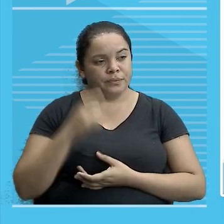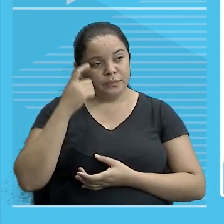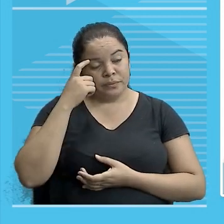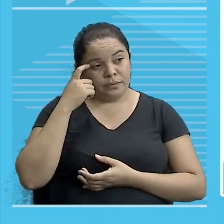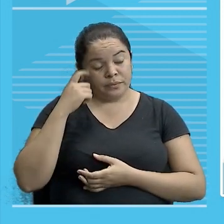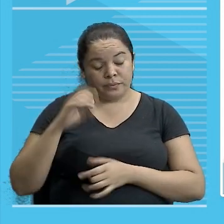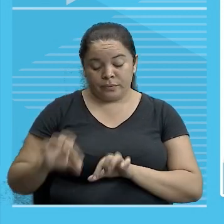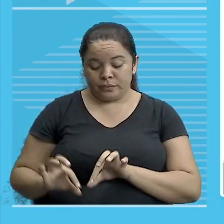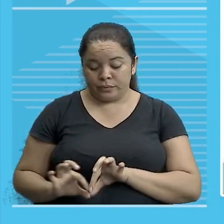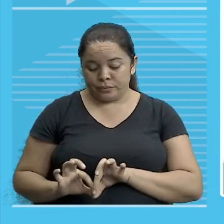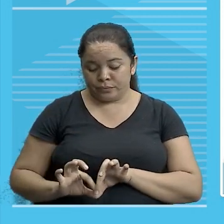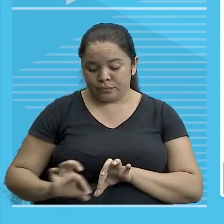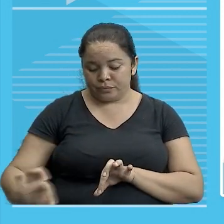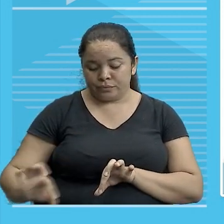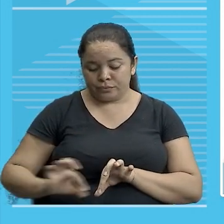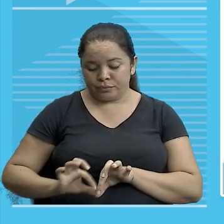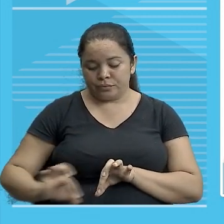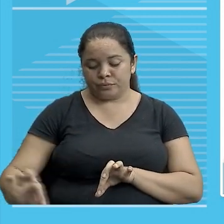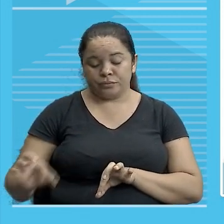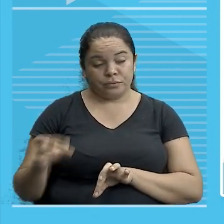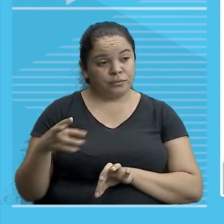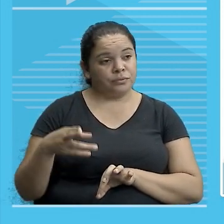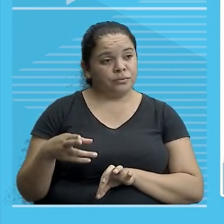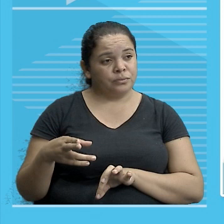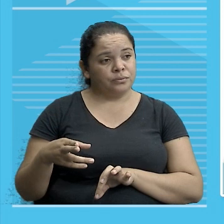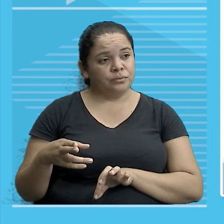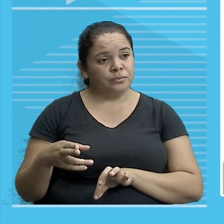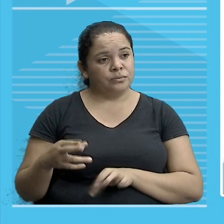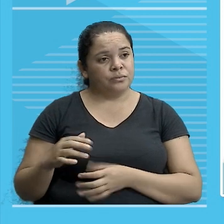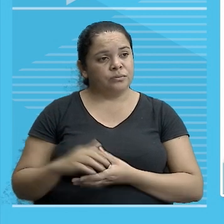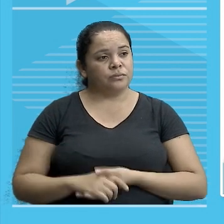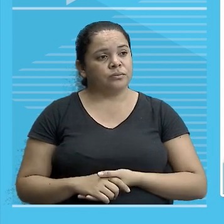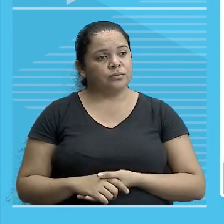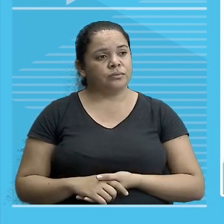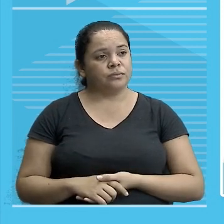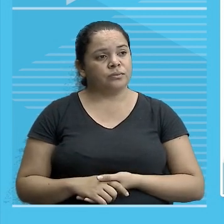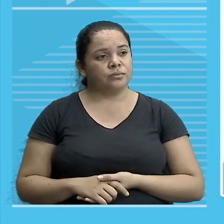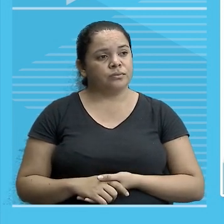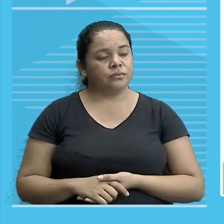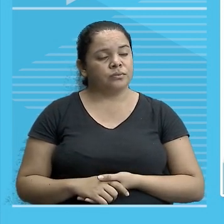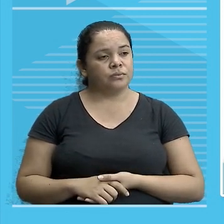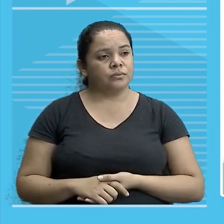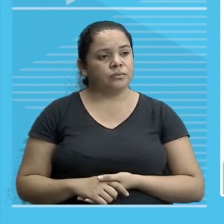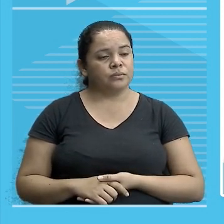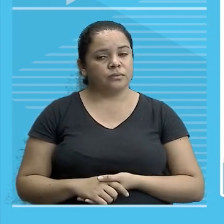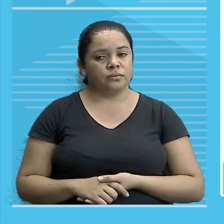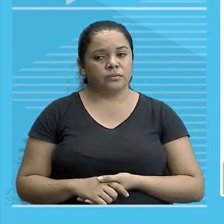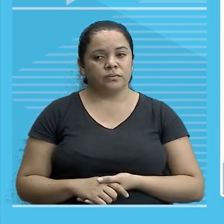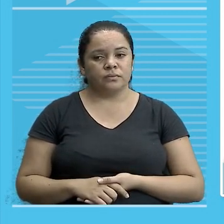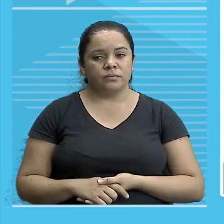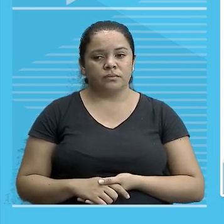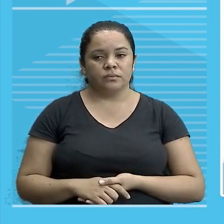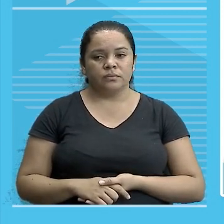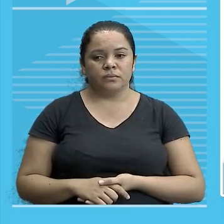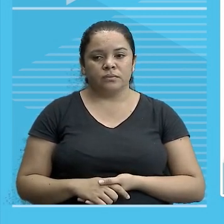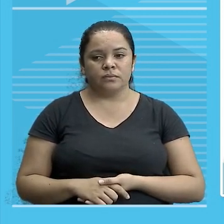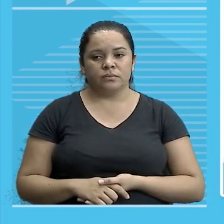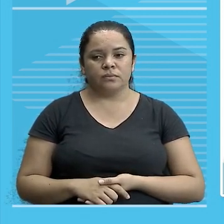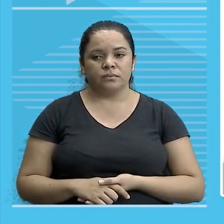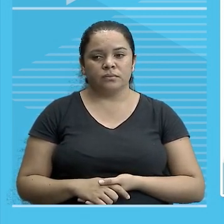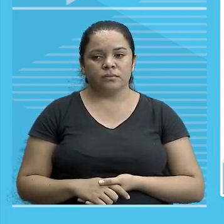Mesminho. Sai por aí. Suco pancreático é lançado por ele, por esse canalzinho aí. Tá?